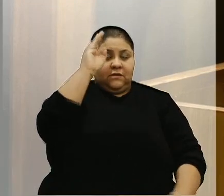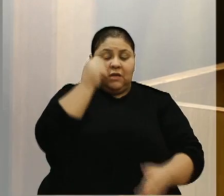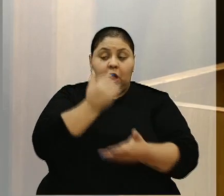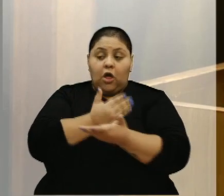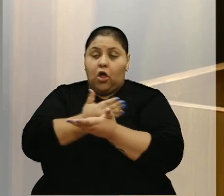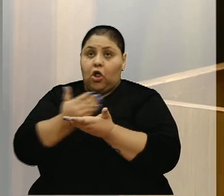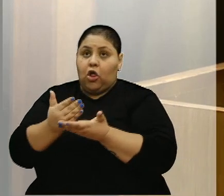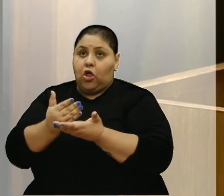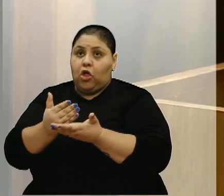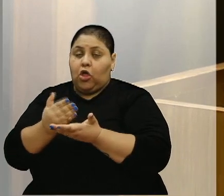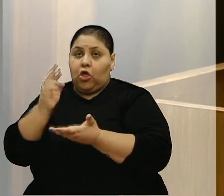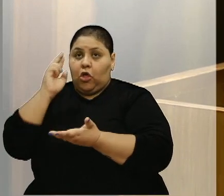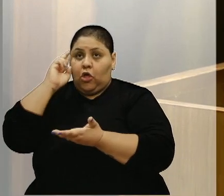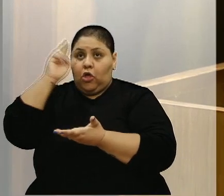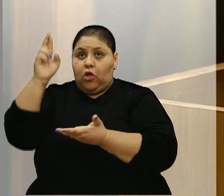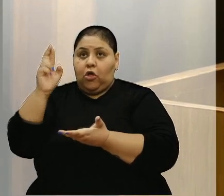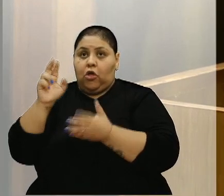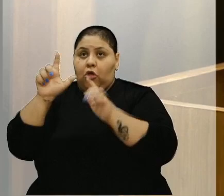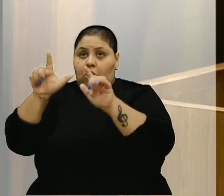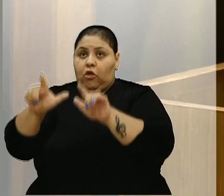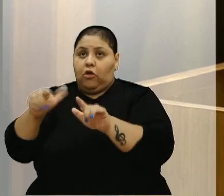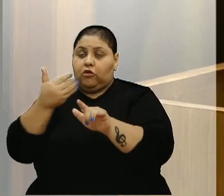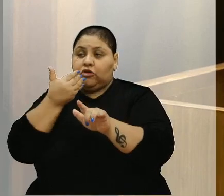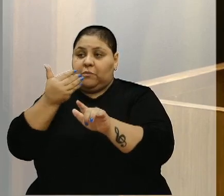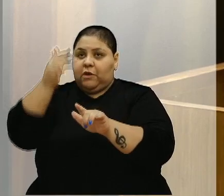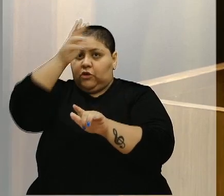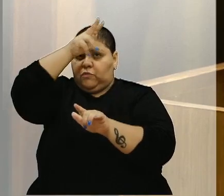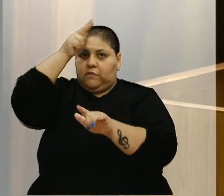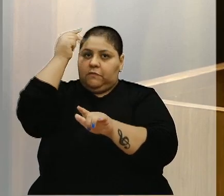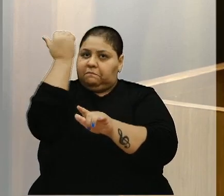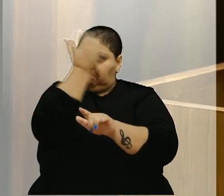a chefia de gabinete a convite do prefeito Odiló.